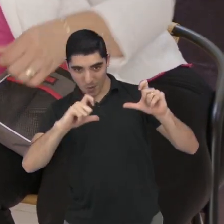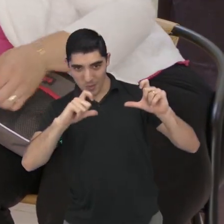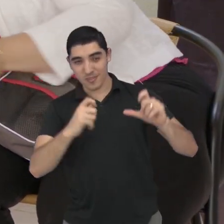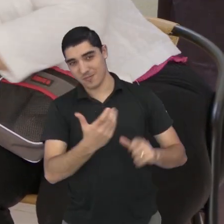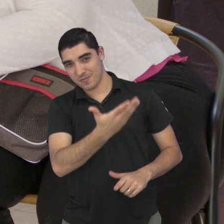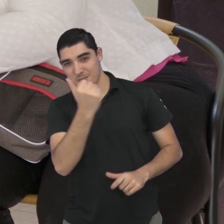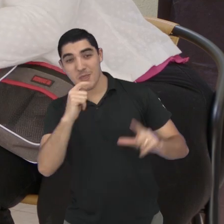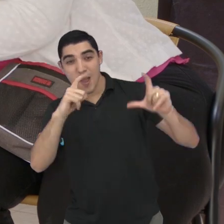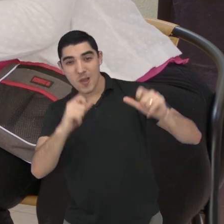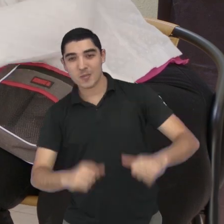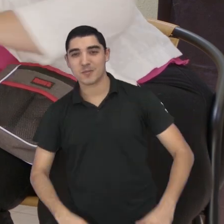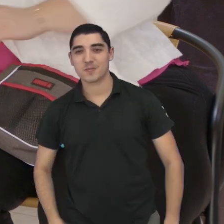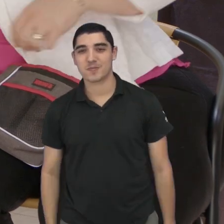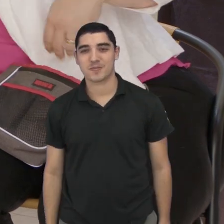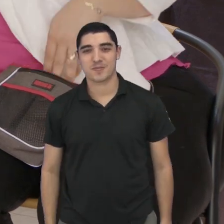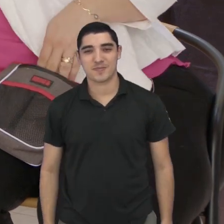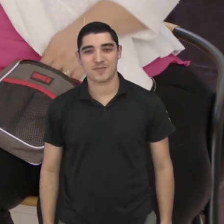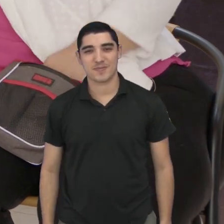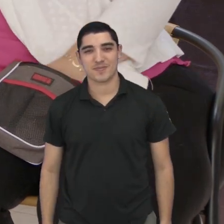Então olha aqui, Jahul.